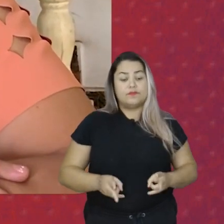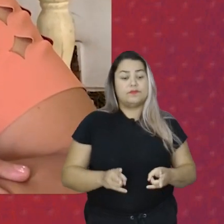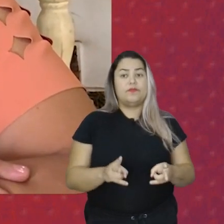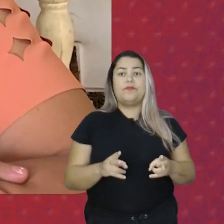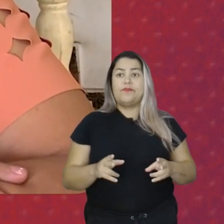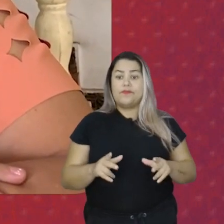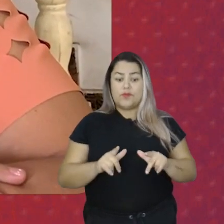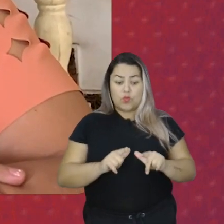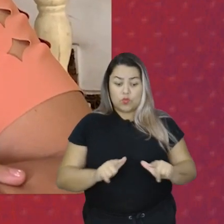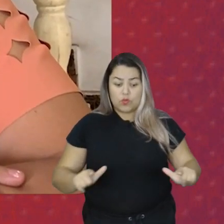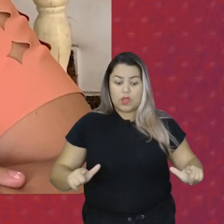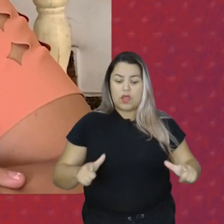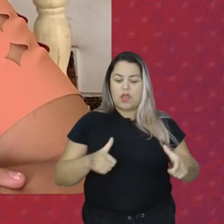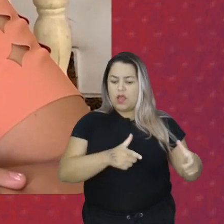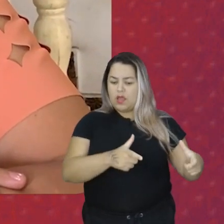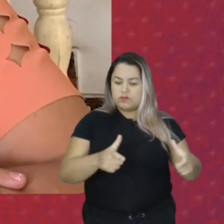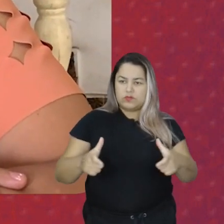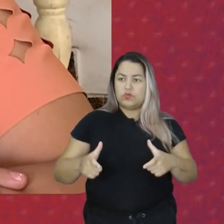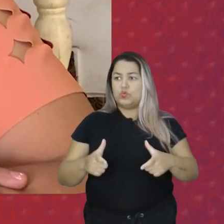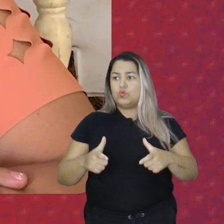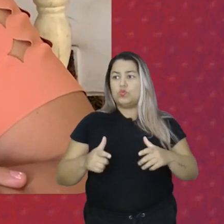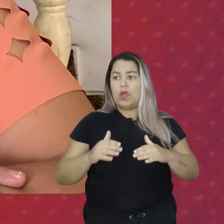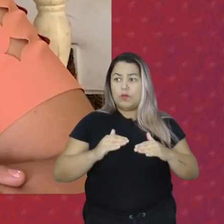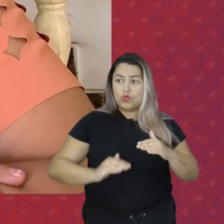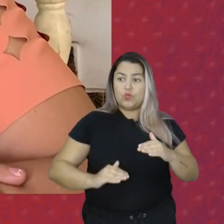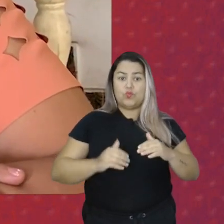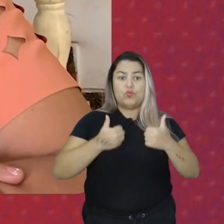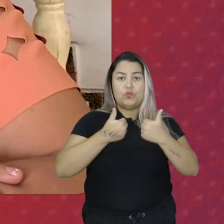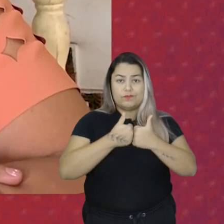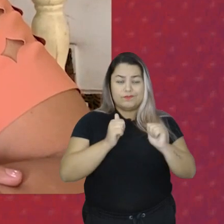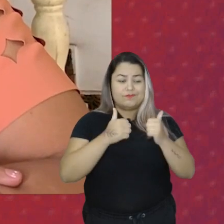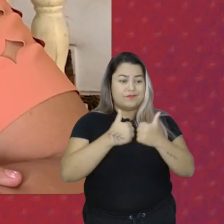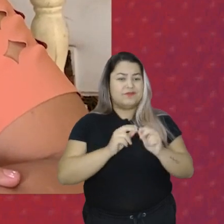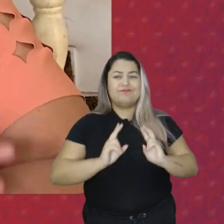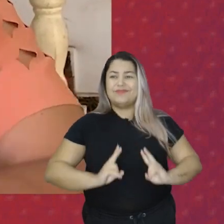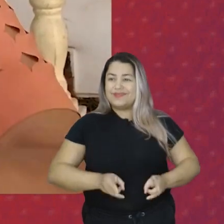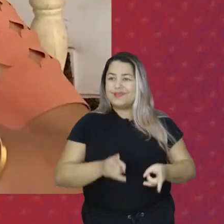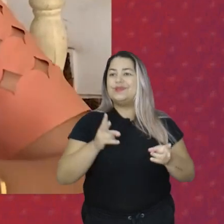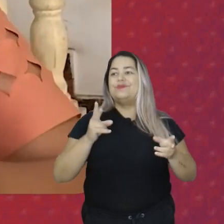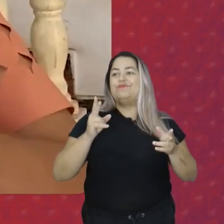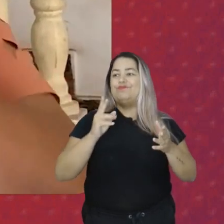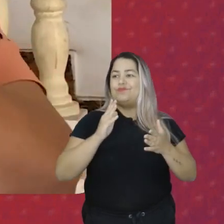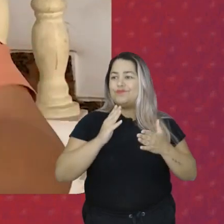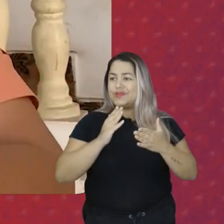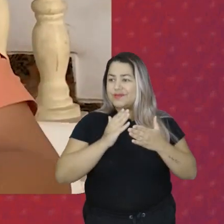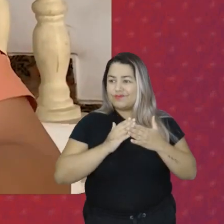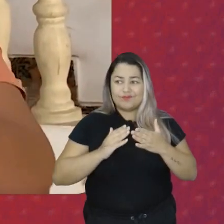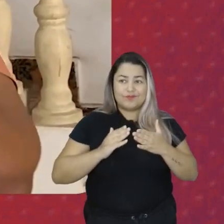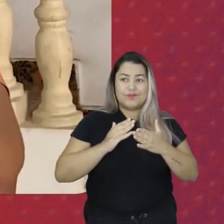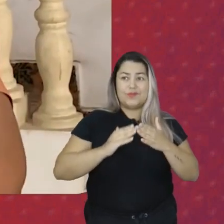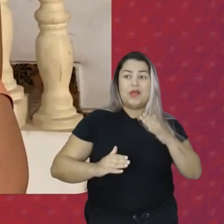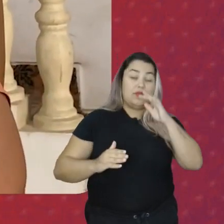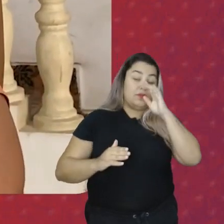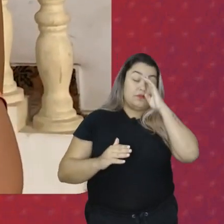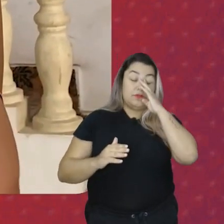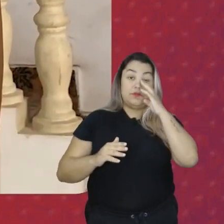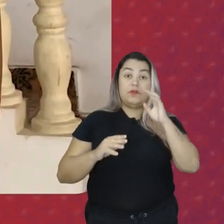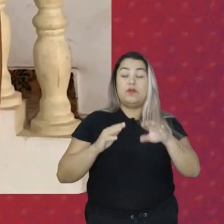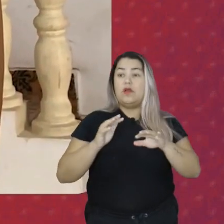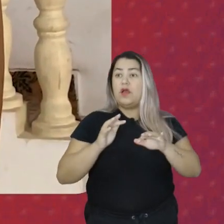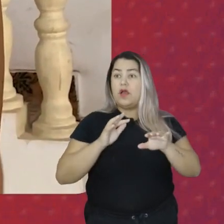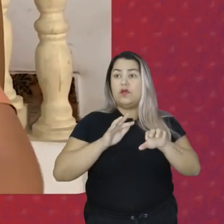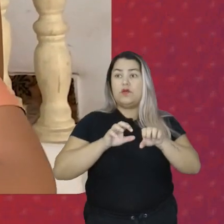rampas e elevadores dos ônibus que se encontram sempre quebrados, a formação dos